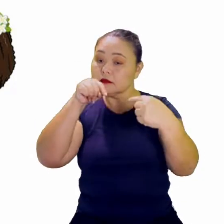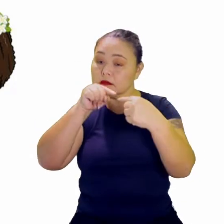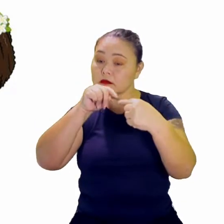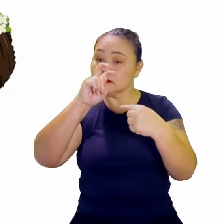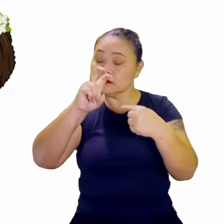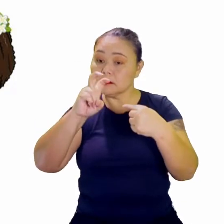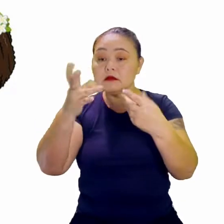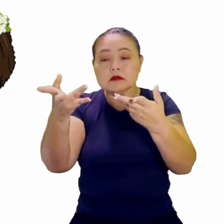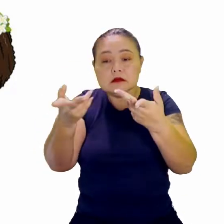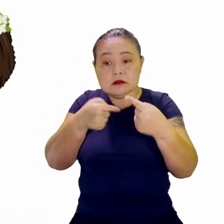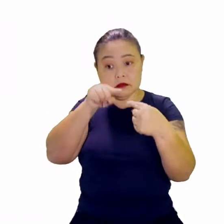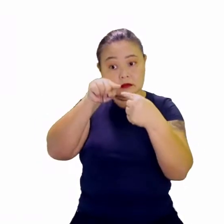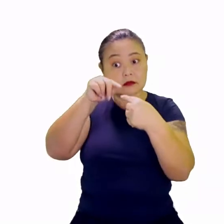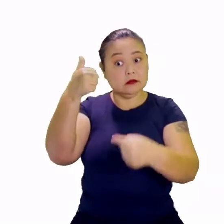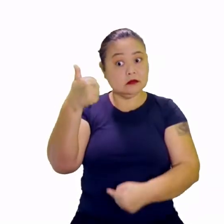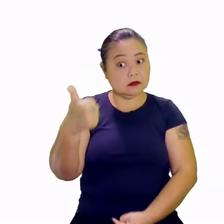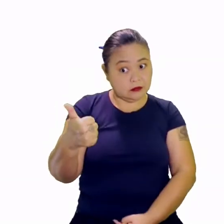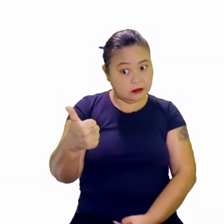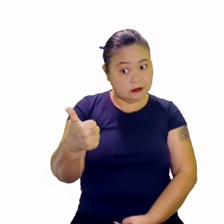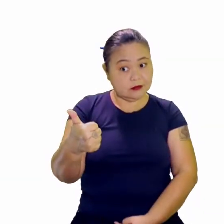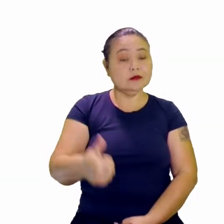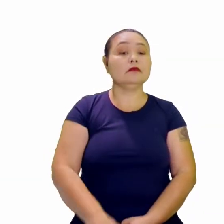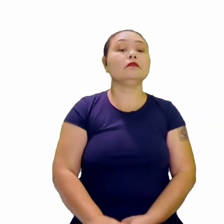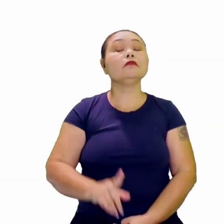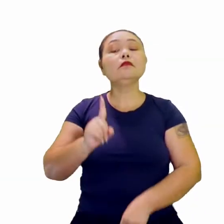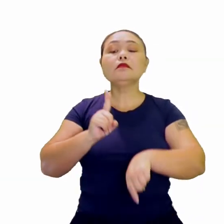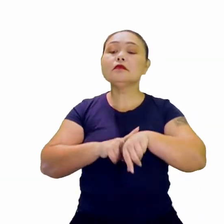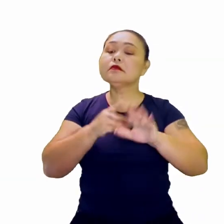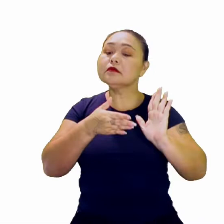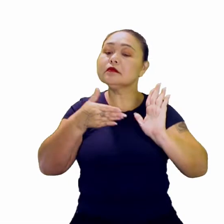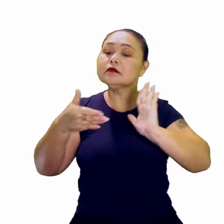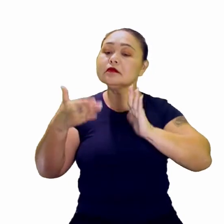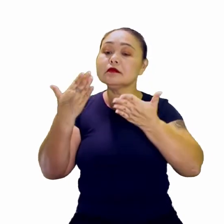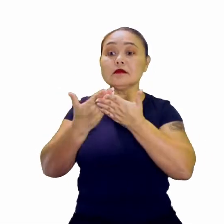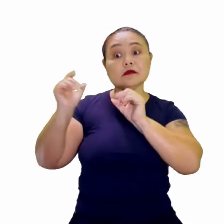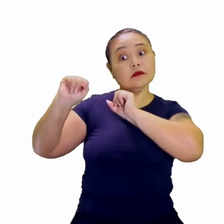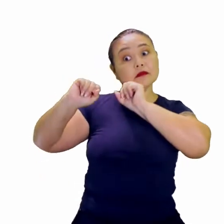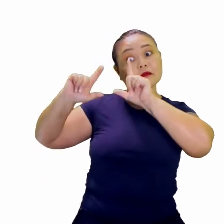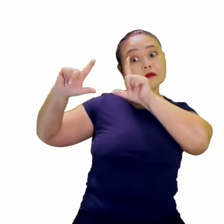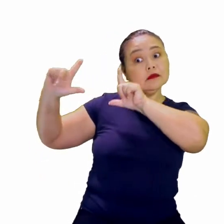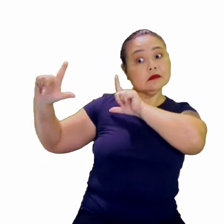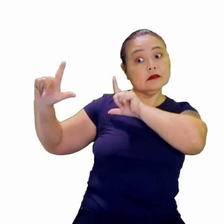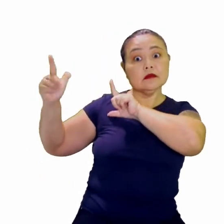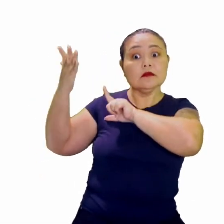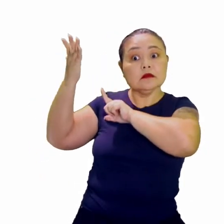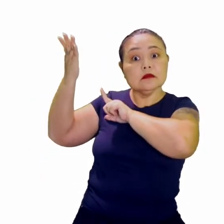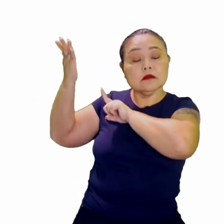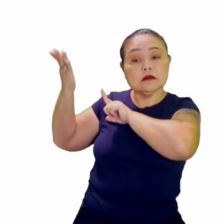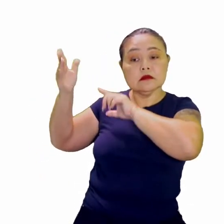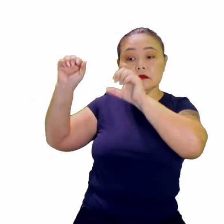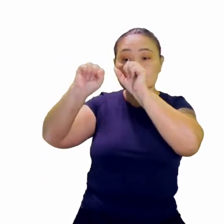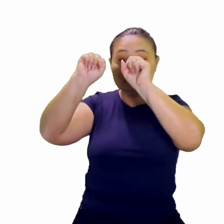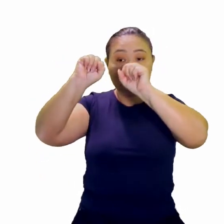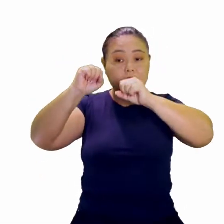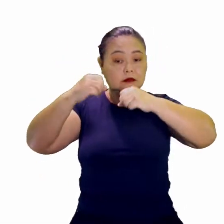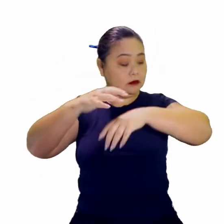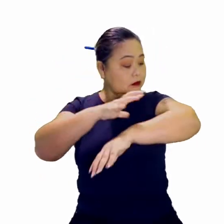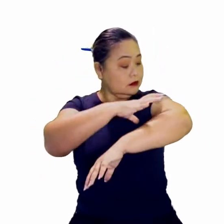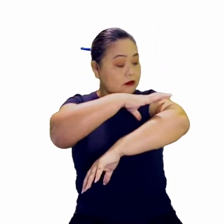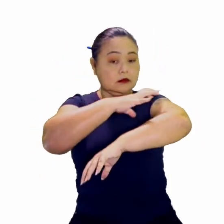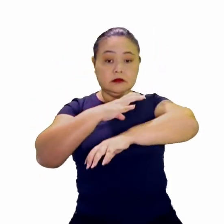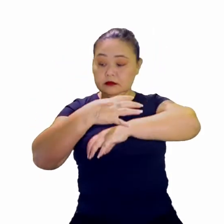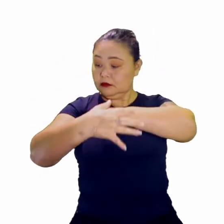habilidade 1. Primeiro momento da nossa aula, então, na tela, olha aí a estrutura muscular,